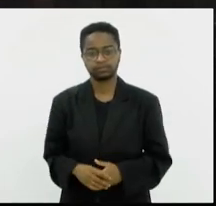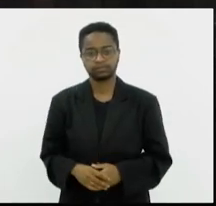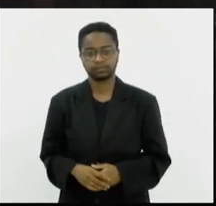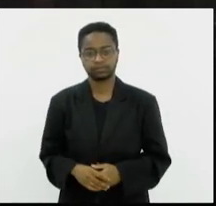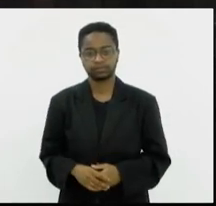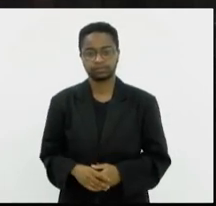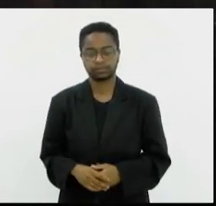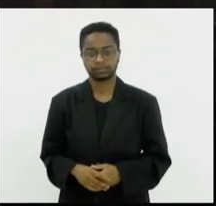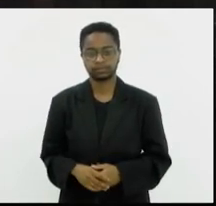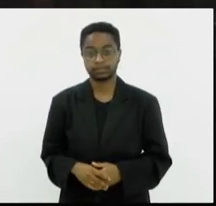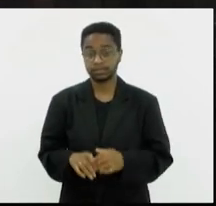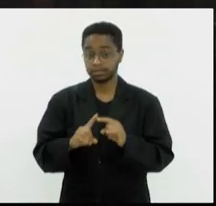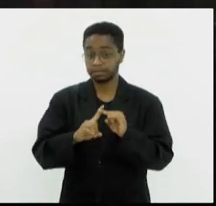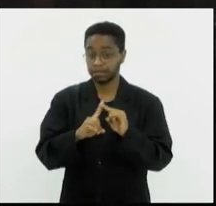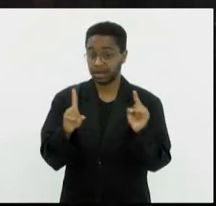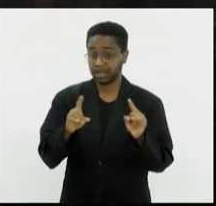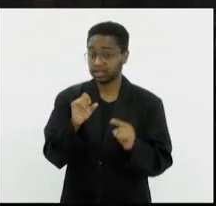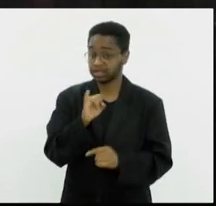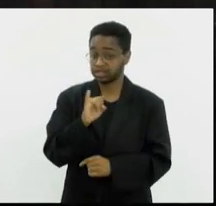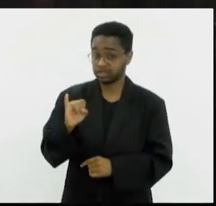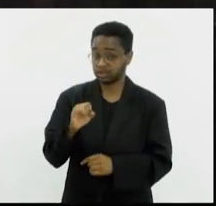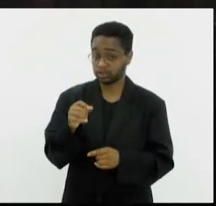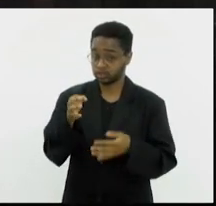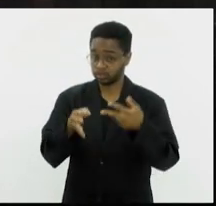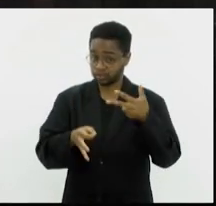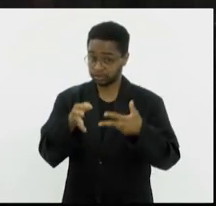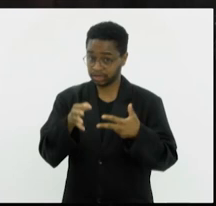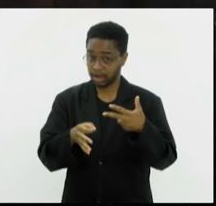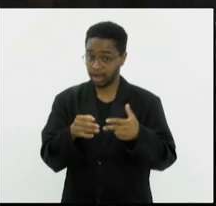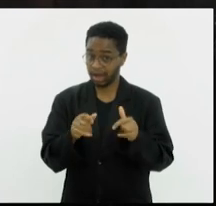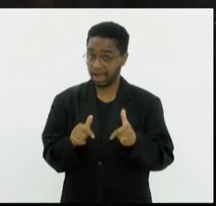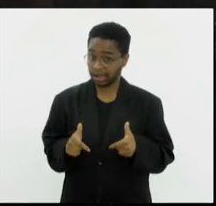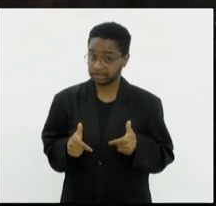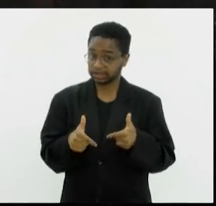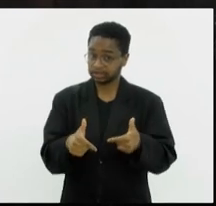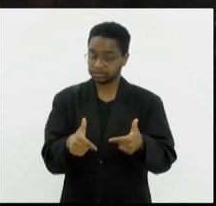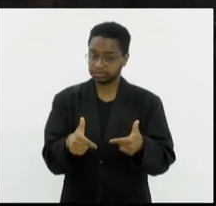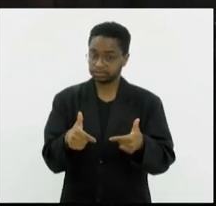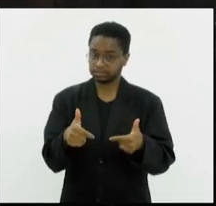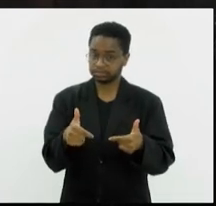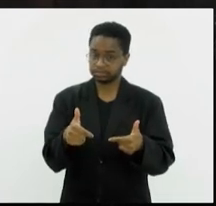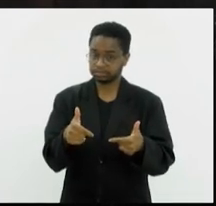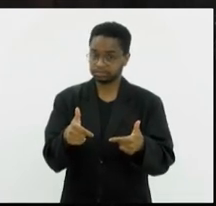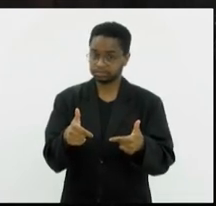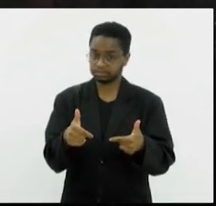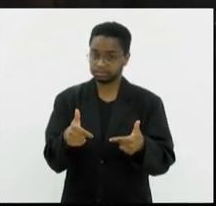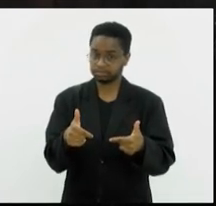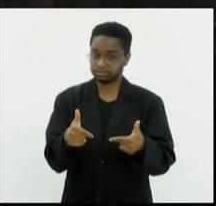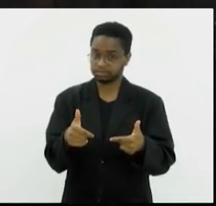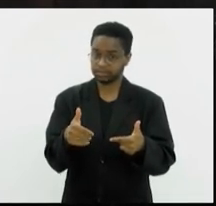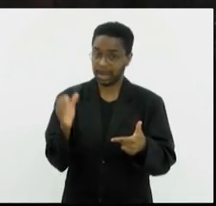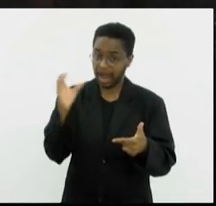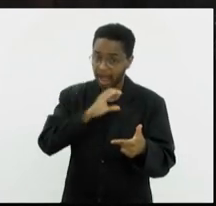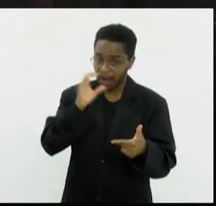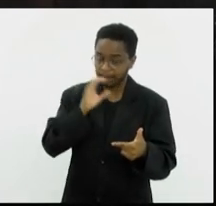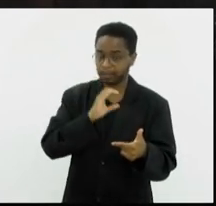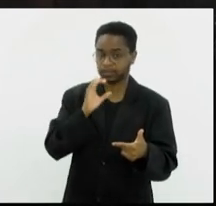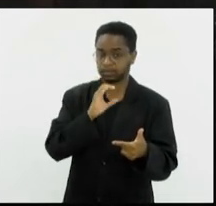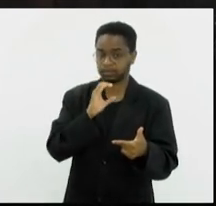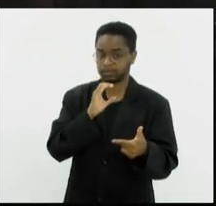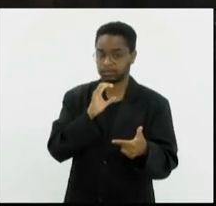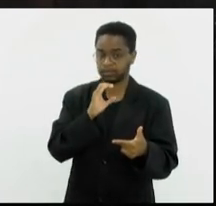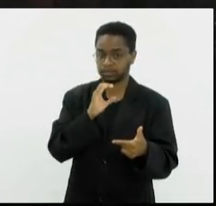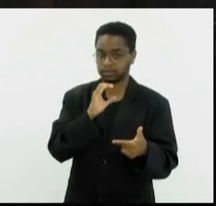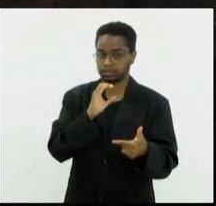se o judiciário tivesse agido de forma rápida